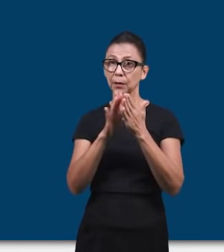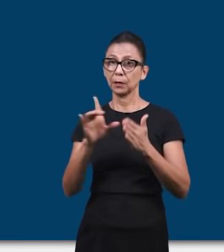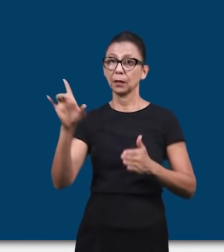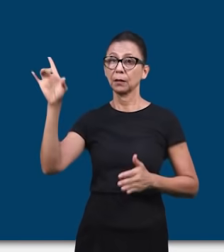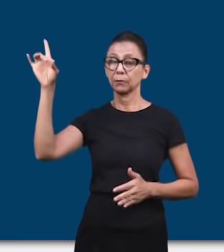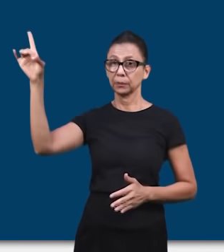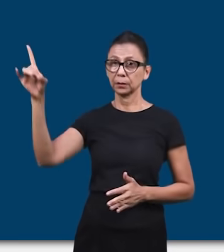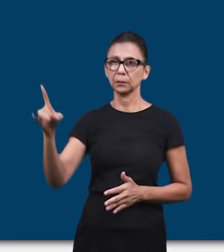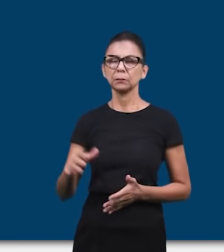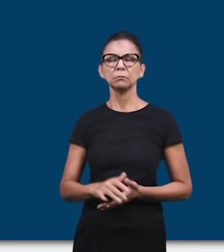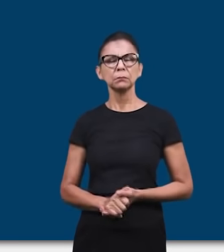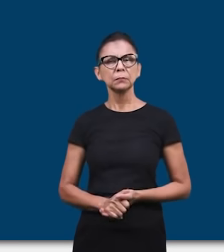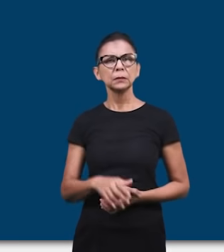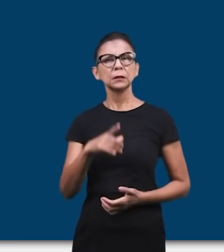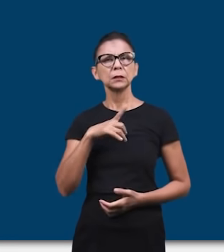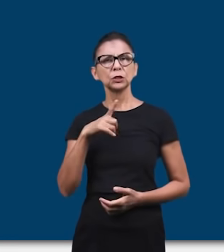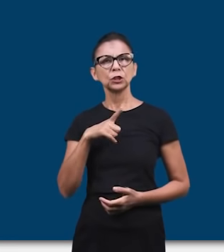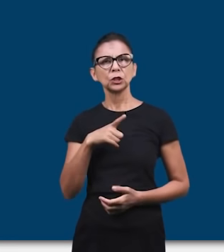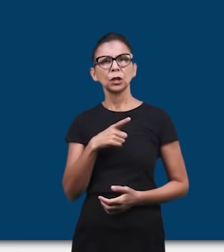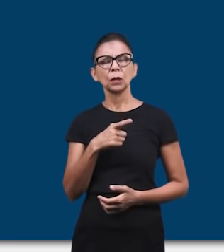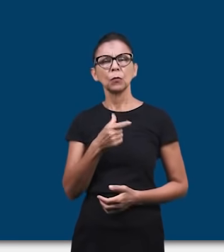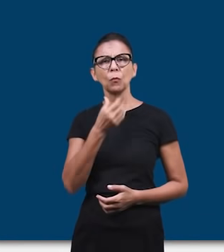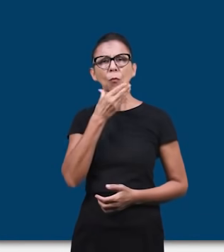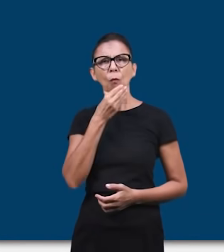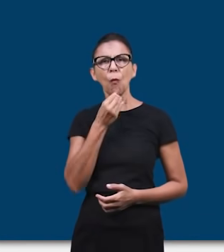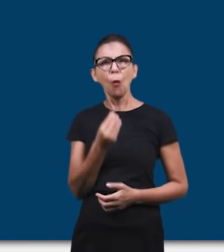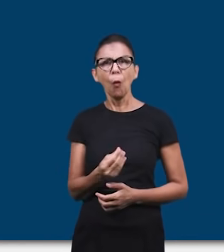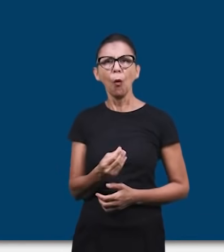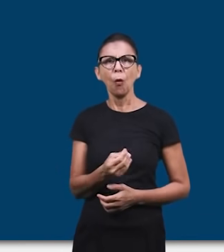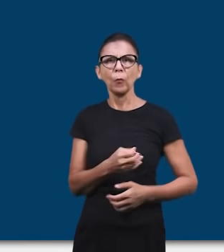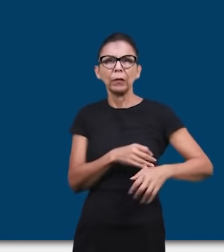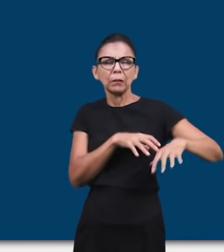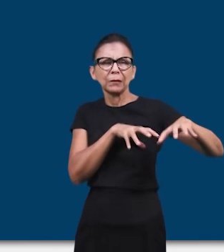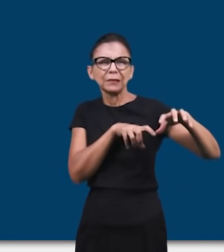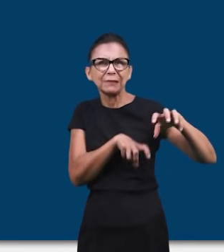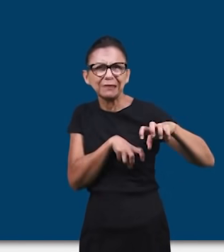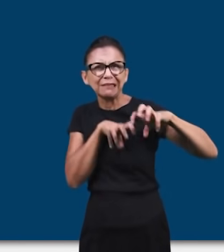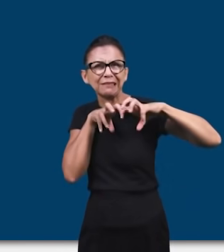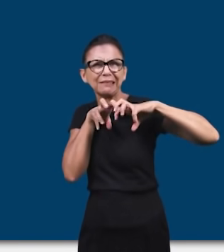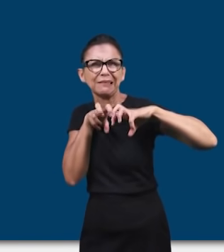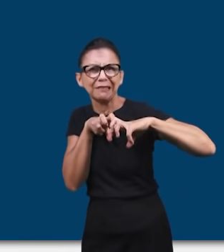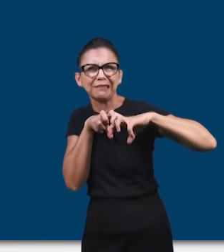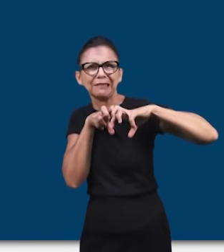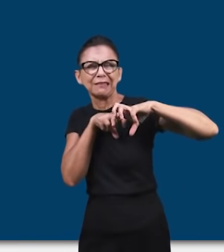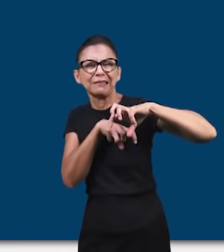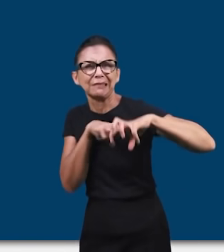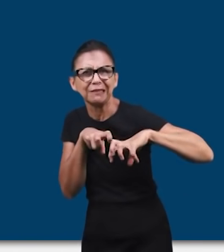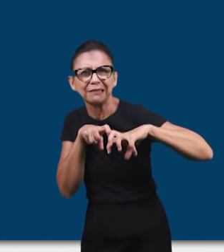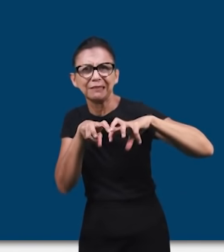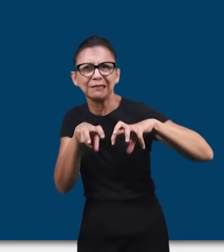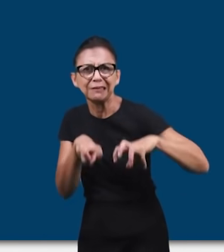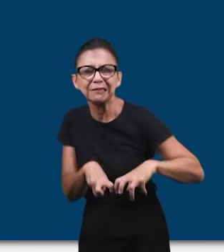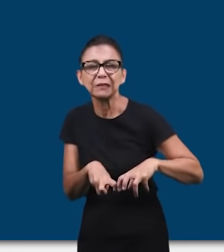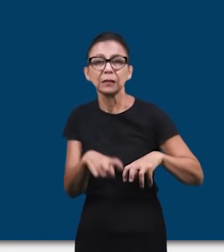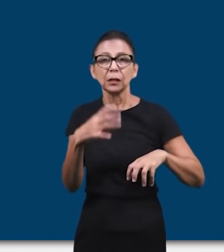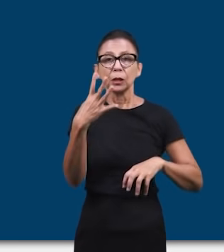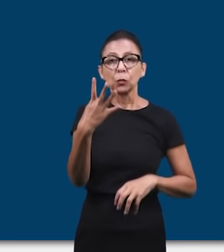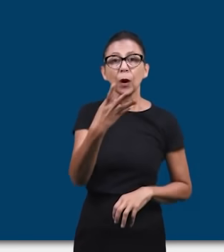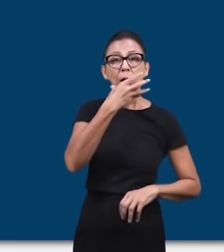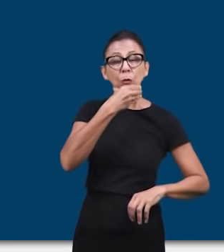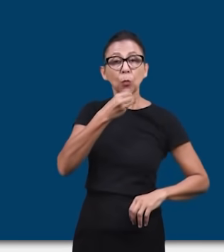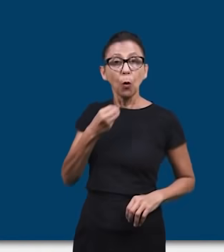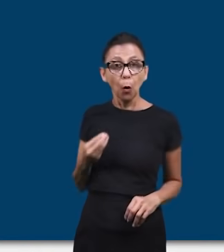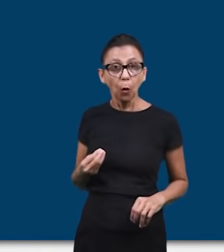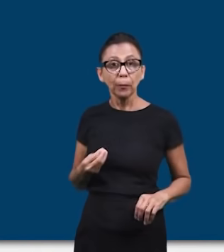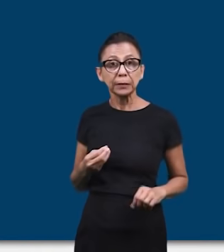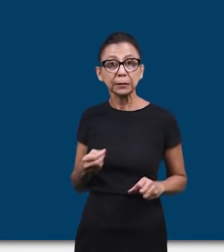paralítico, trazido por 4. E não podendo aproximar-se dele por causa da multidão, descobriram o telhado onde estava